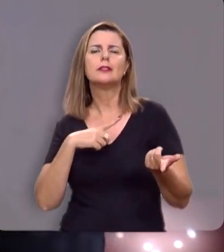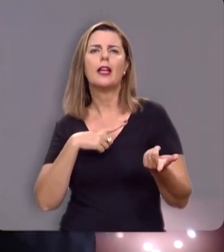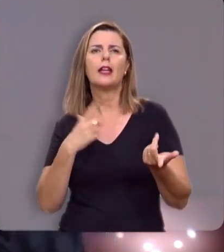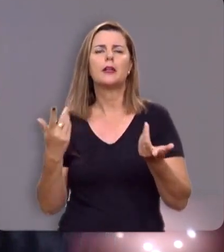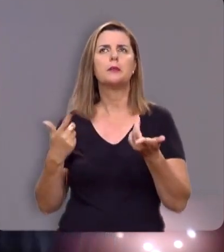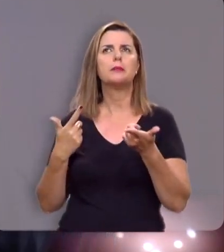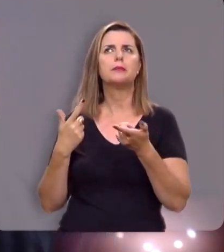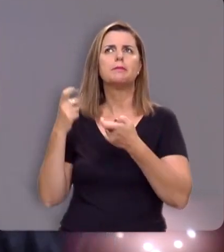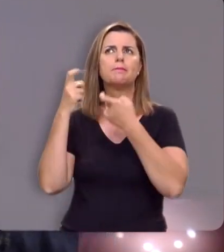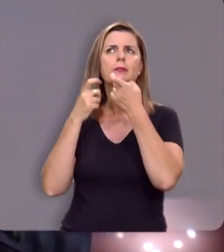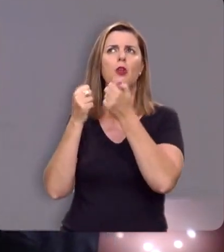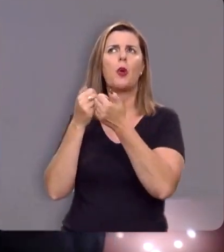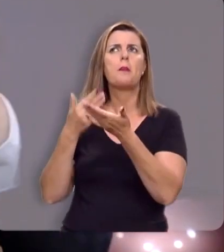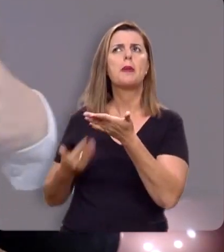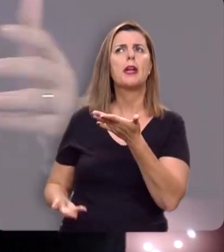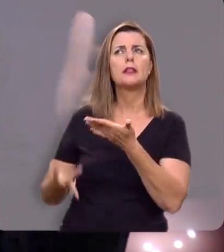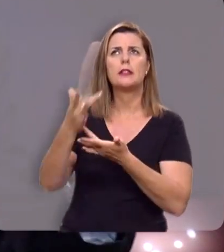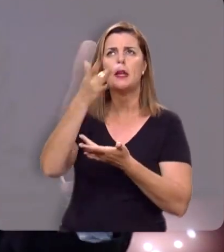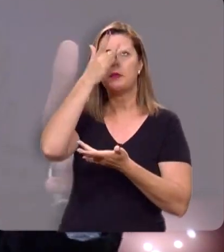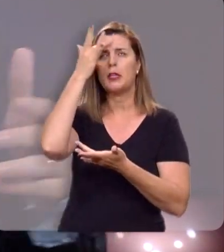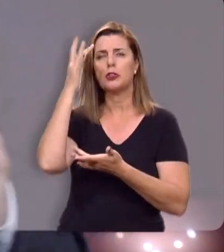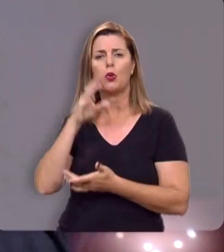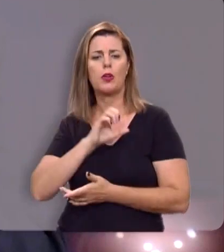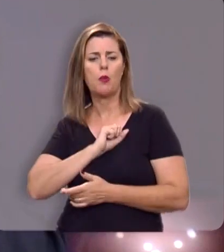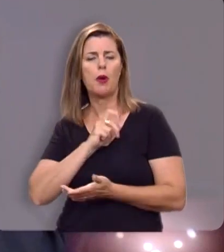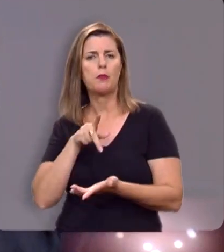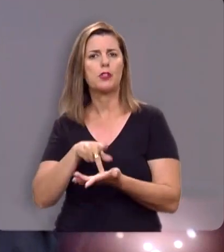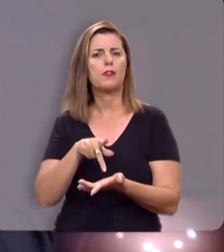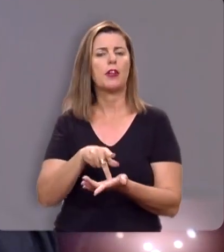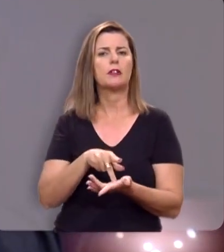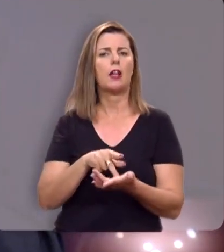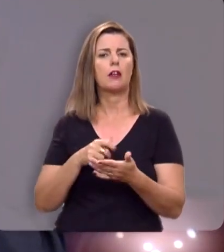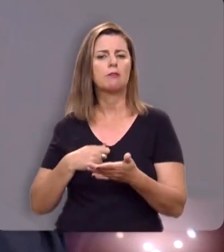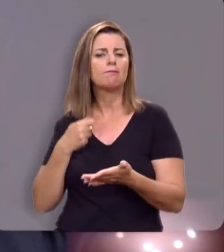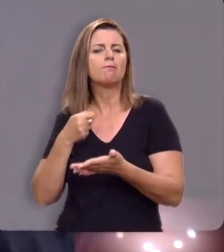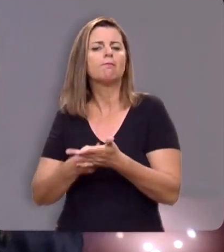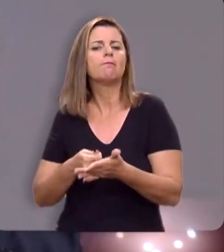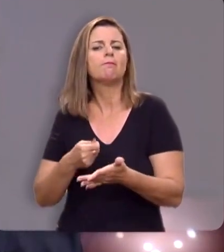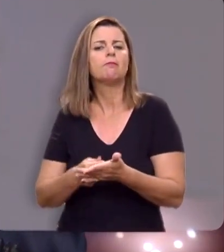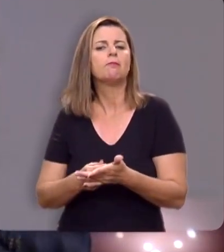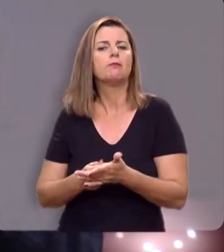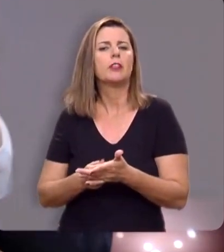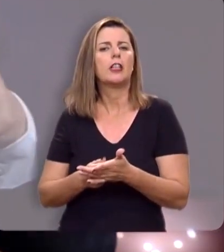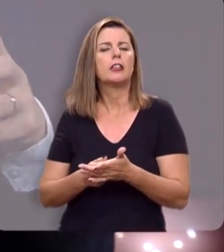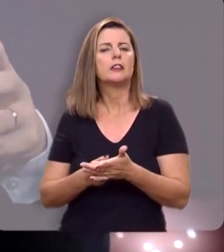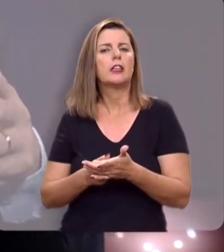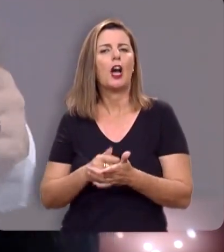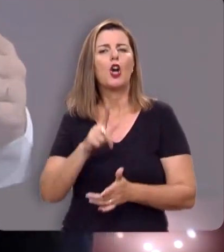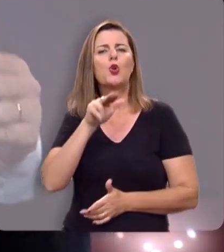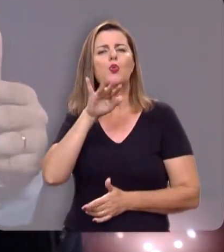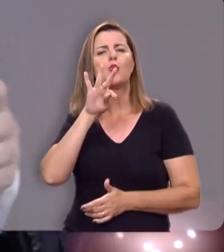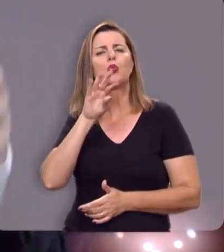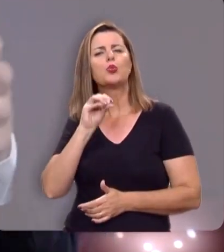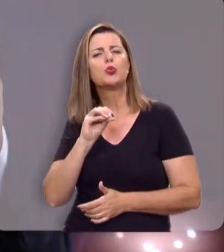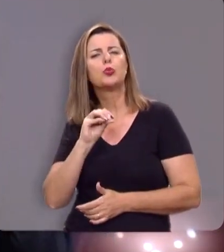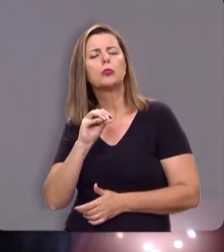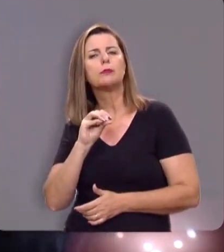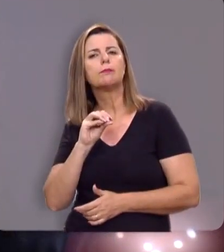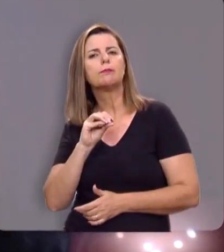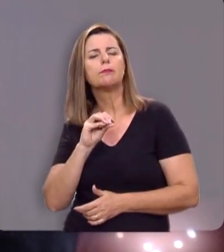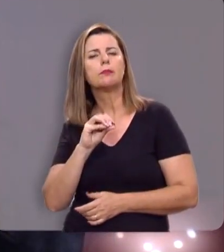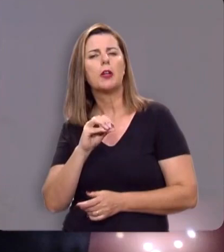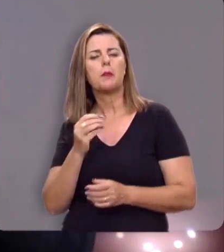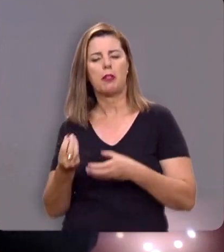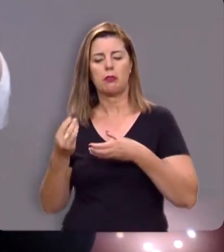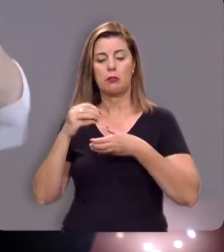com a questão da perda de pessoas que a gente tanto ama, ter que enfrentar o luto, e isso então gera